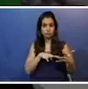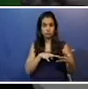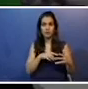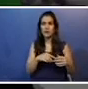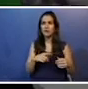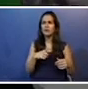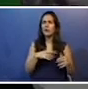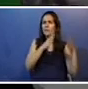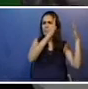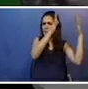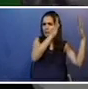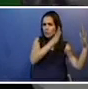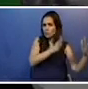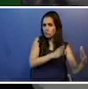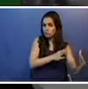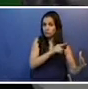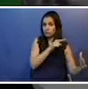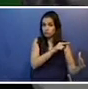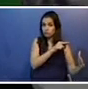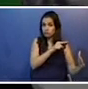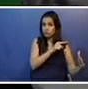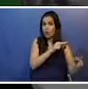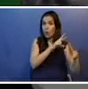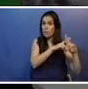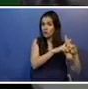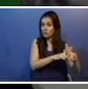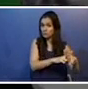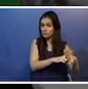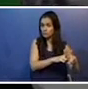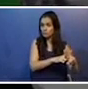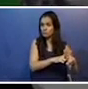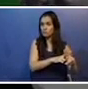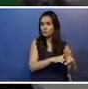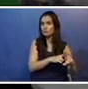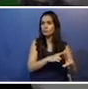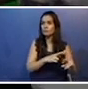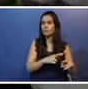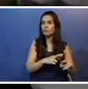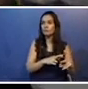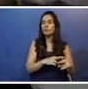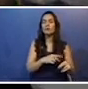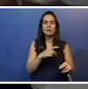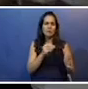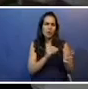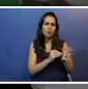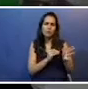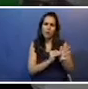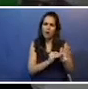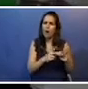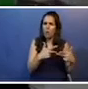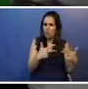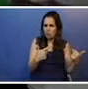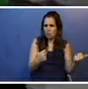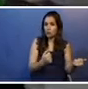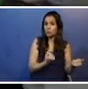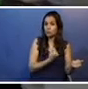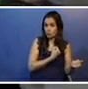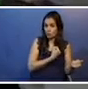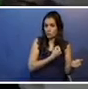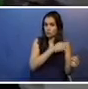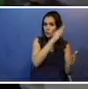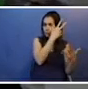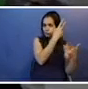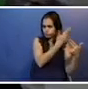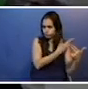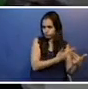primeira coluna, registro em numeração romana. Mas é claro que ela não está completa, que nós precisamos fazer o